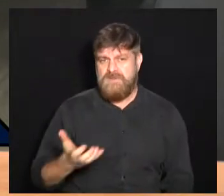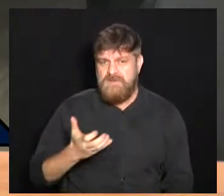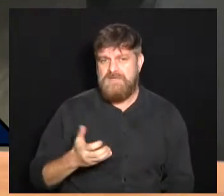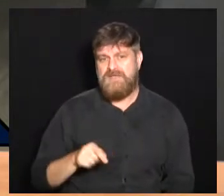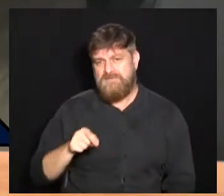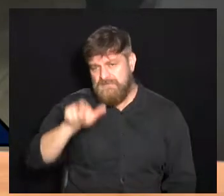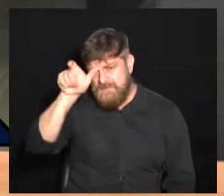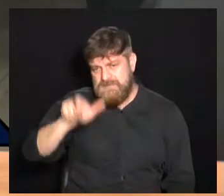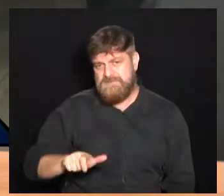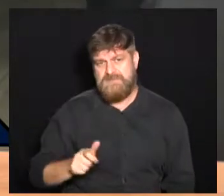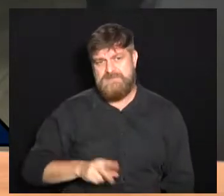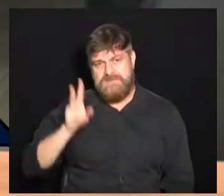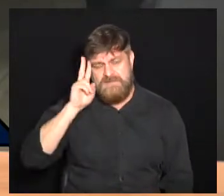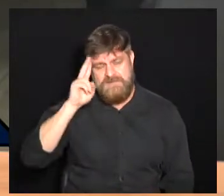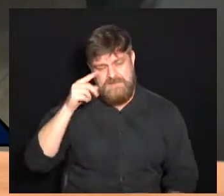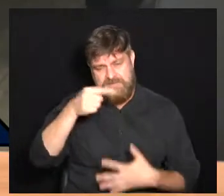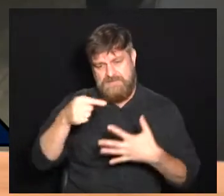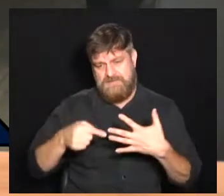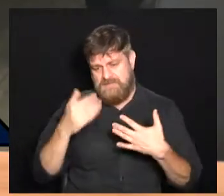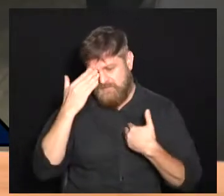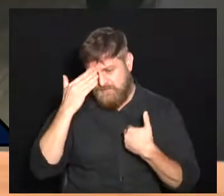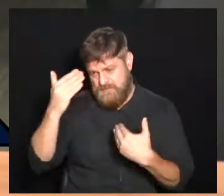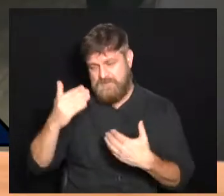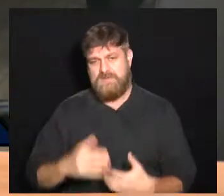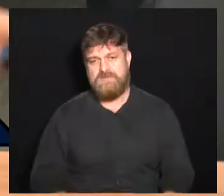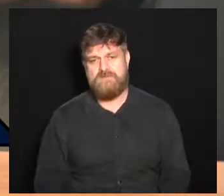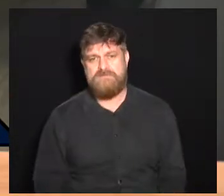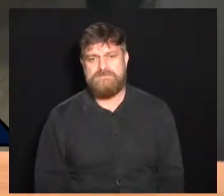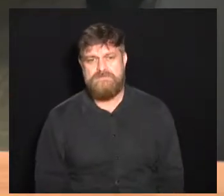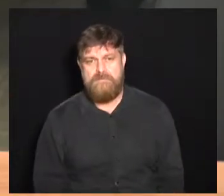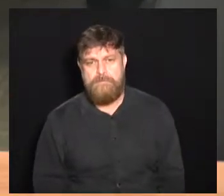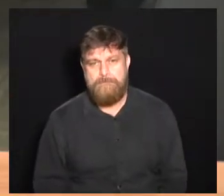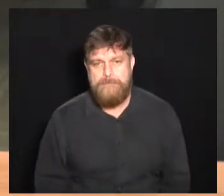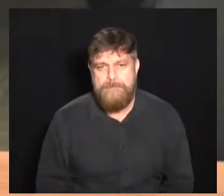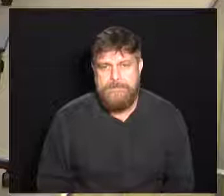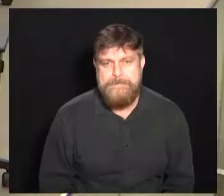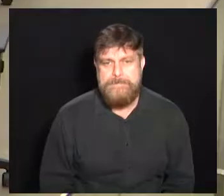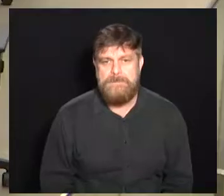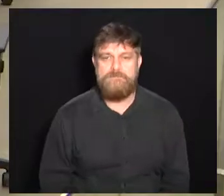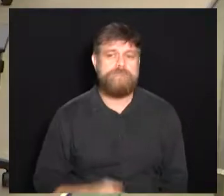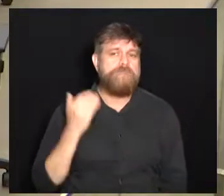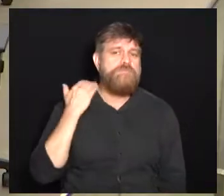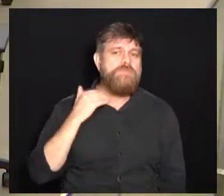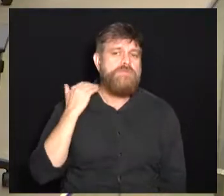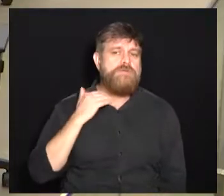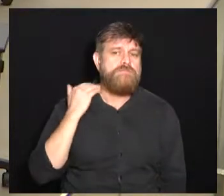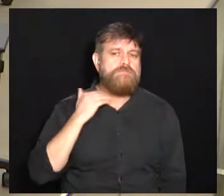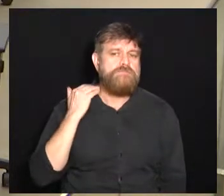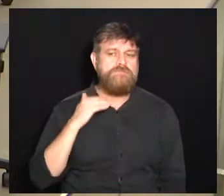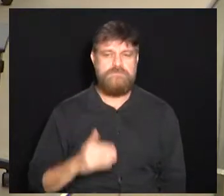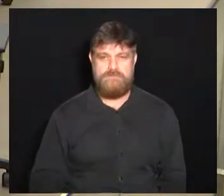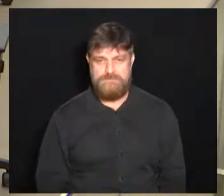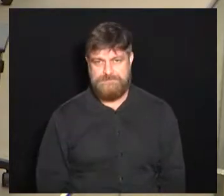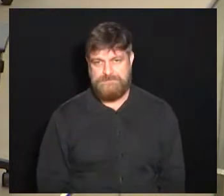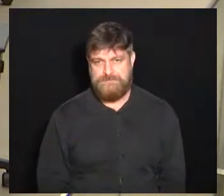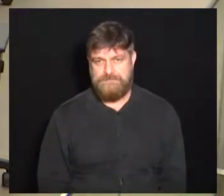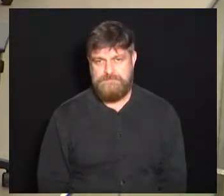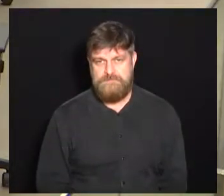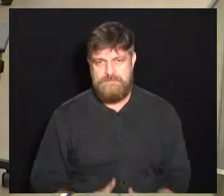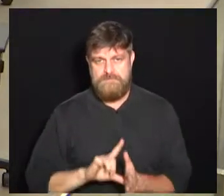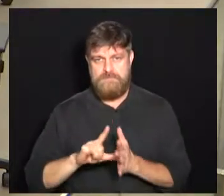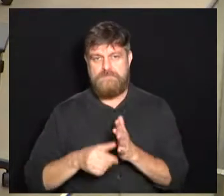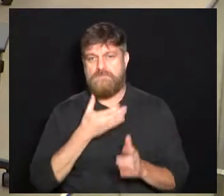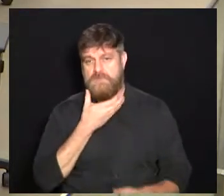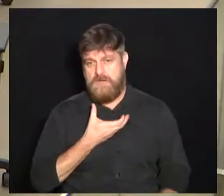uma referência a essas questões que eu estou trazendo. Muito obrigado. Obrigado. Obrigado, Pedro. Mariana. E